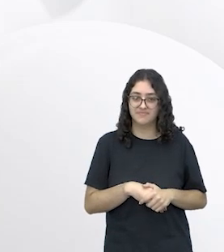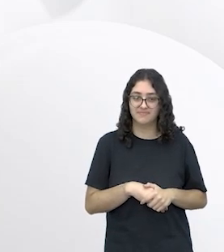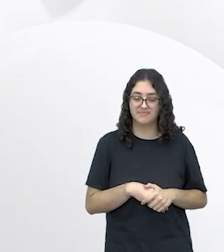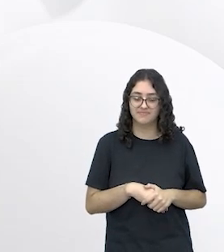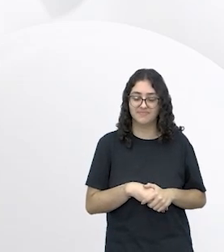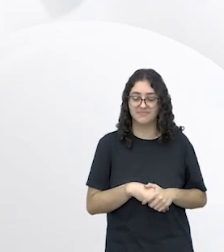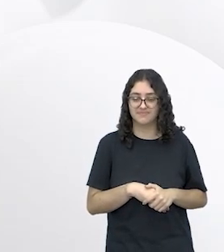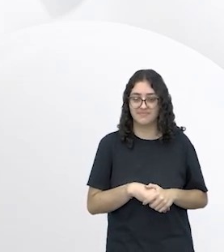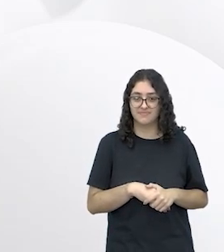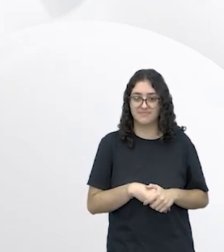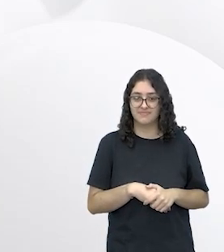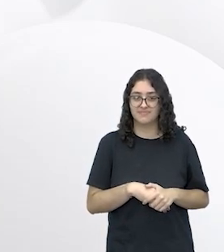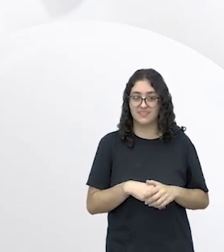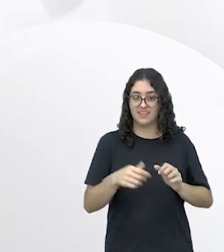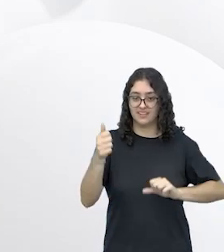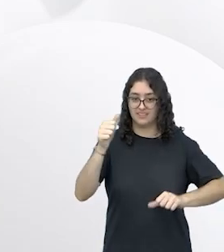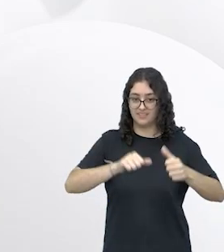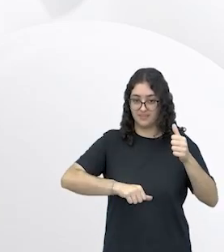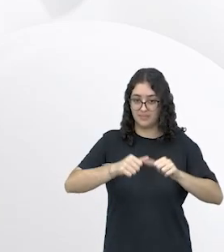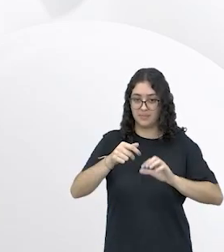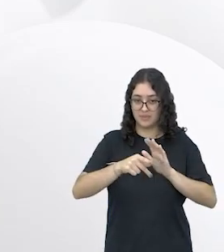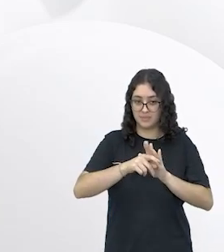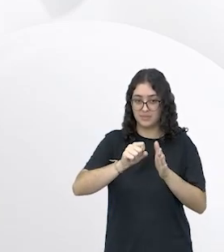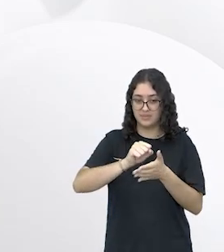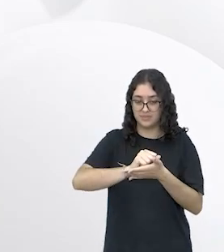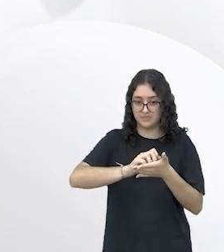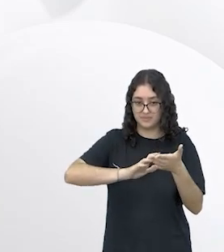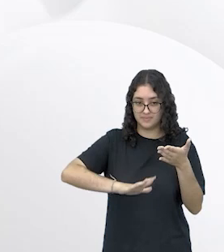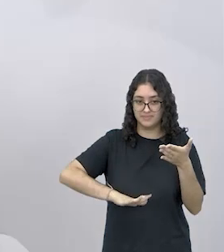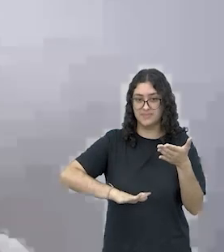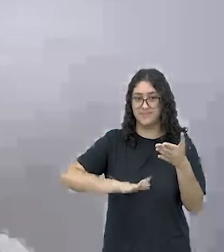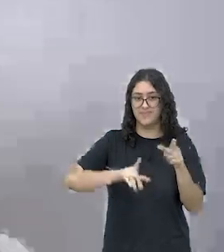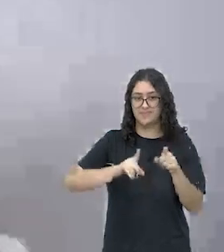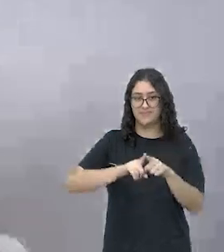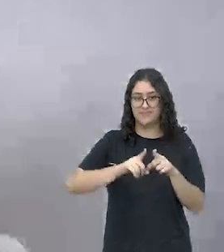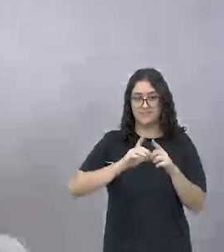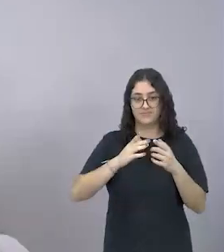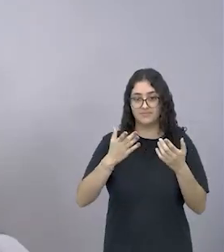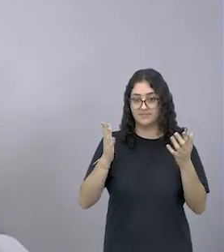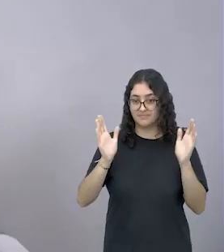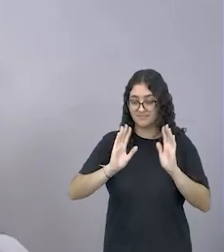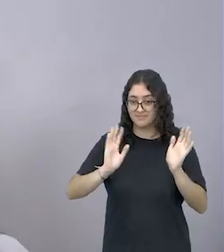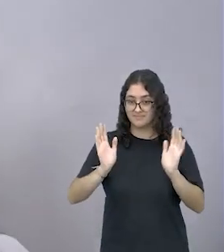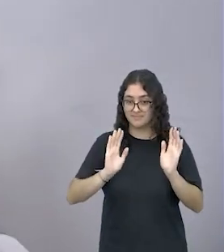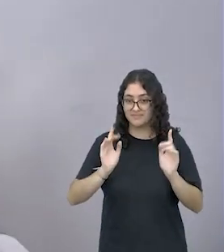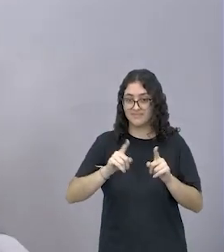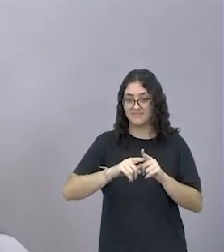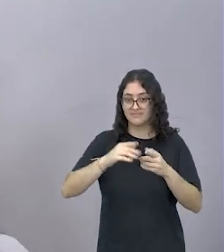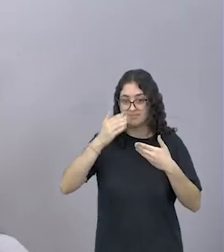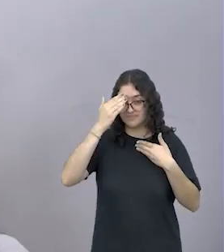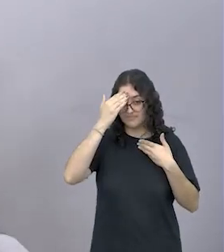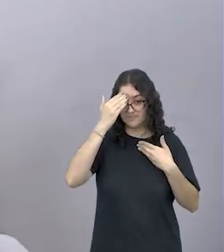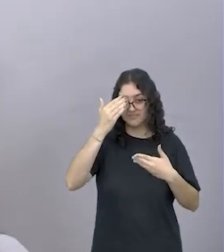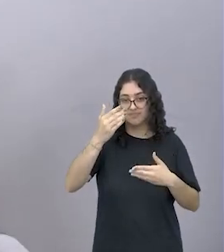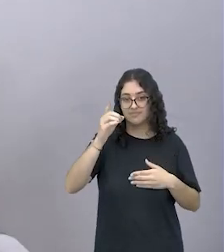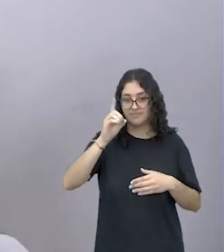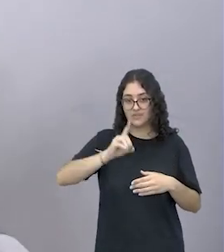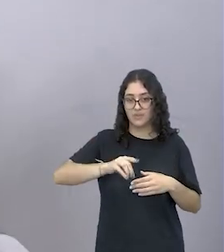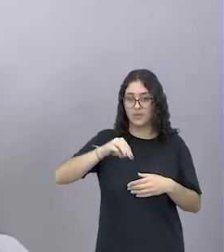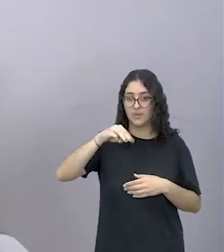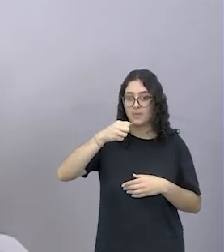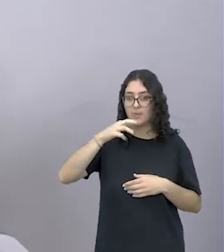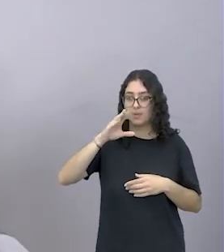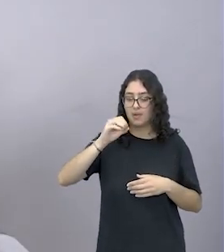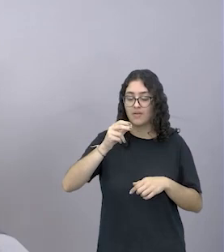Sobre aí a avaliação, a atividade. E vamos nos despedindo. Agradecemos aqui o diretor Mauro,